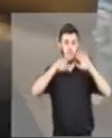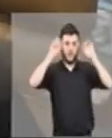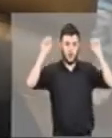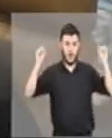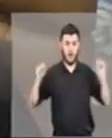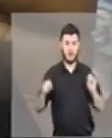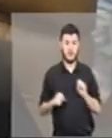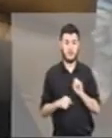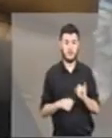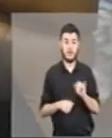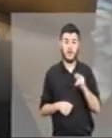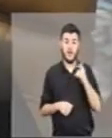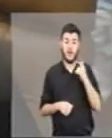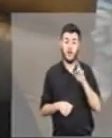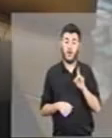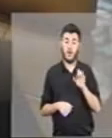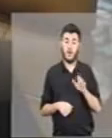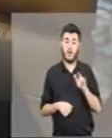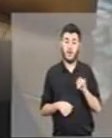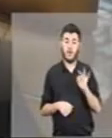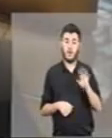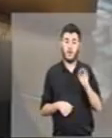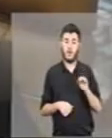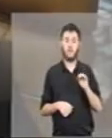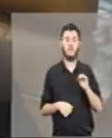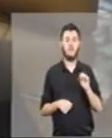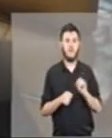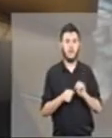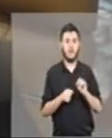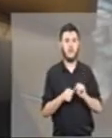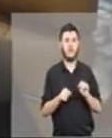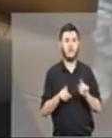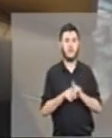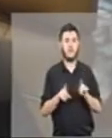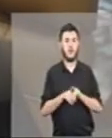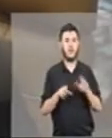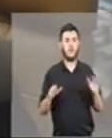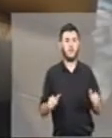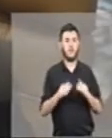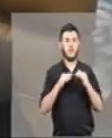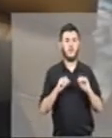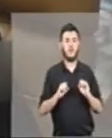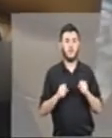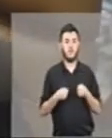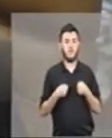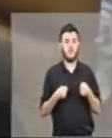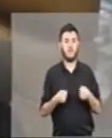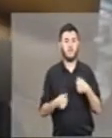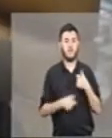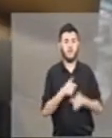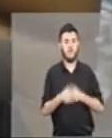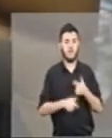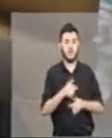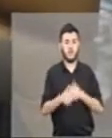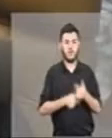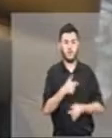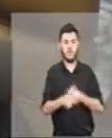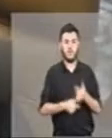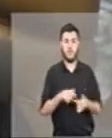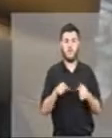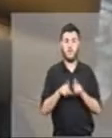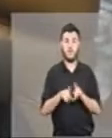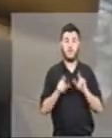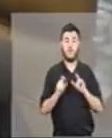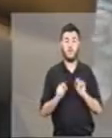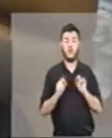a essa autoridade houver sido cometido no desempenho daquela função e guardando conexão com